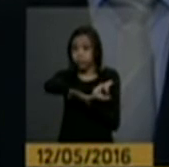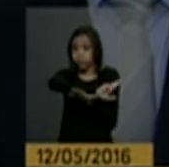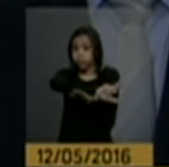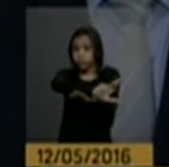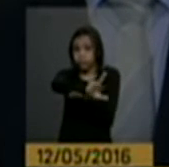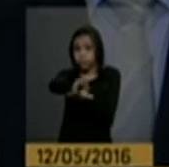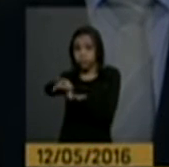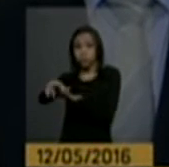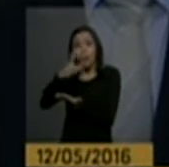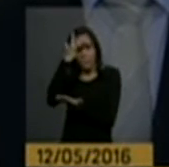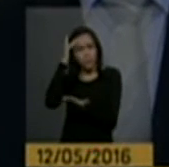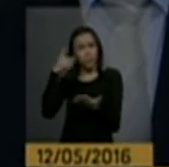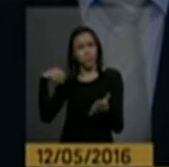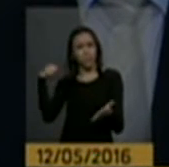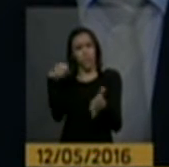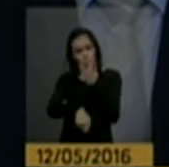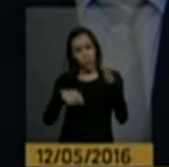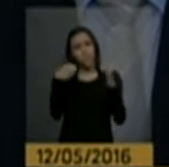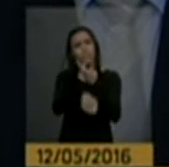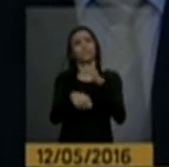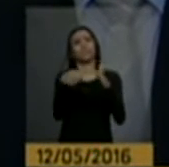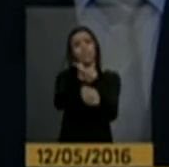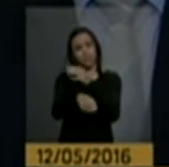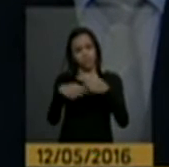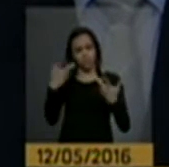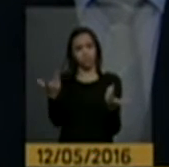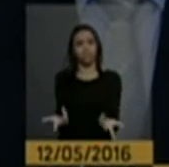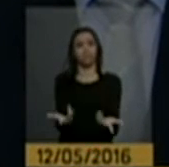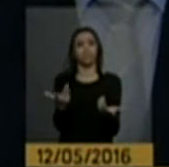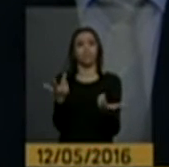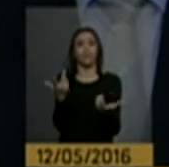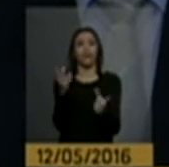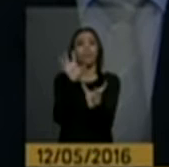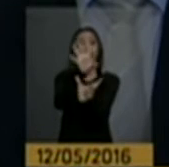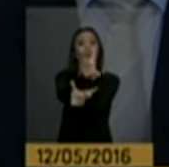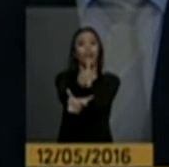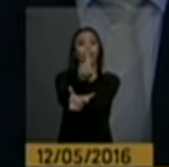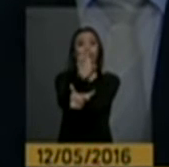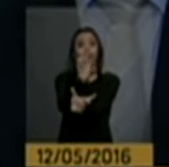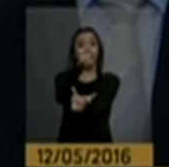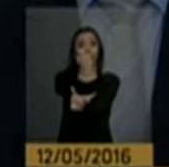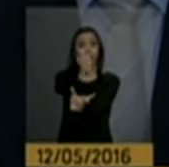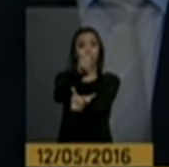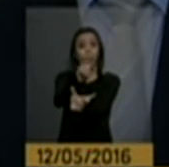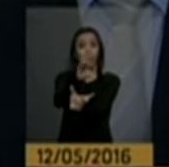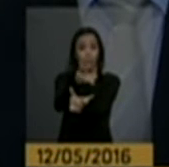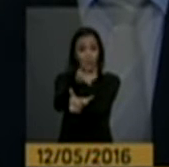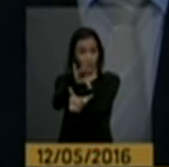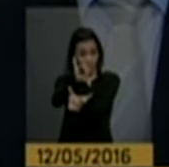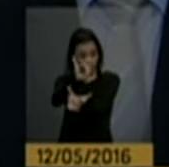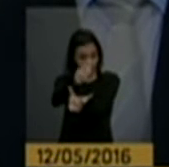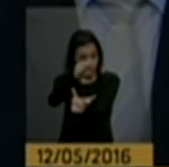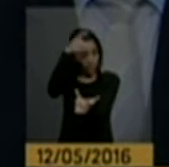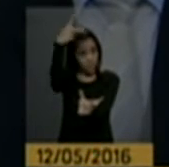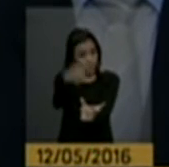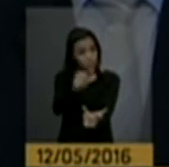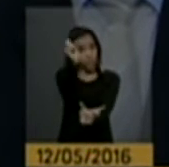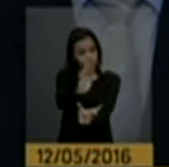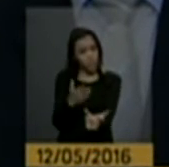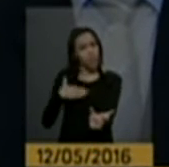vai continuar lutando em defesa da democracia. Eu sei, e muitos aqui